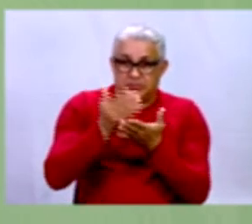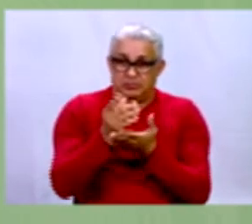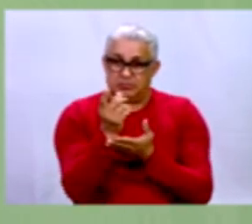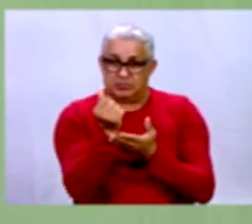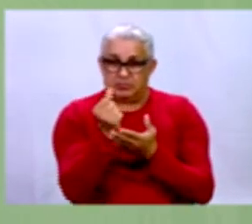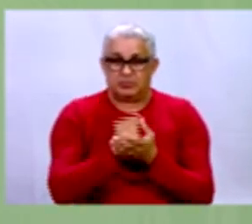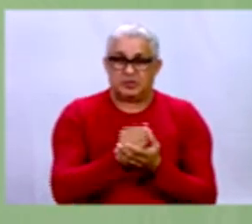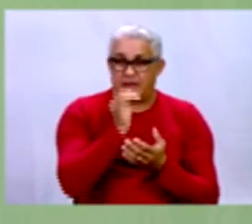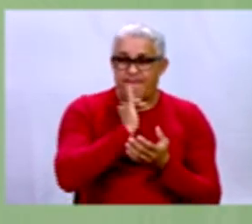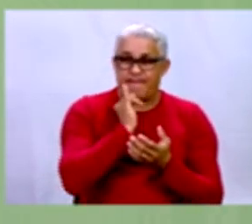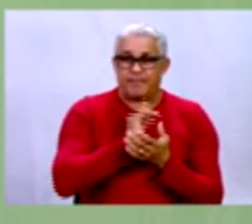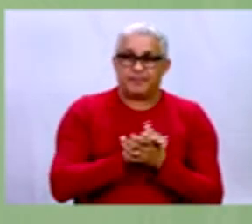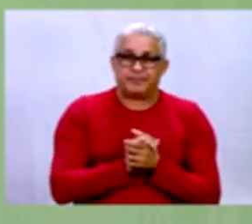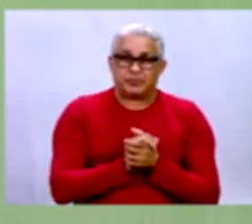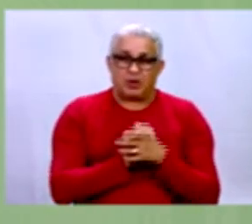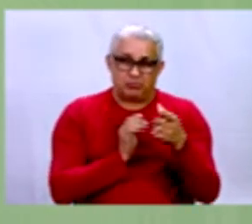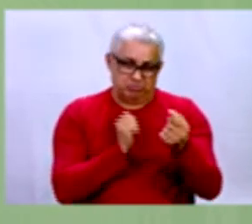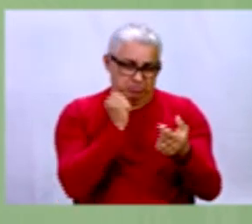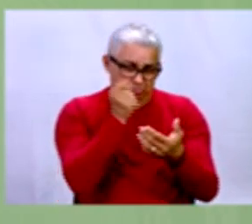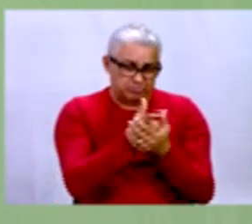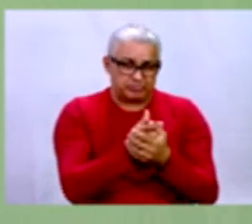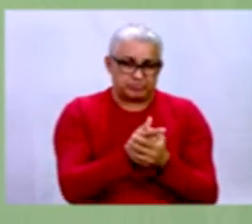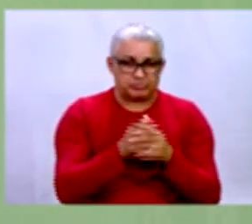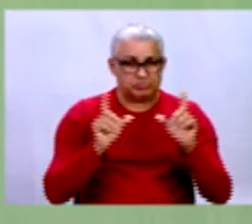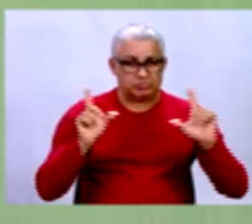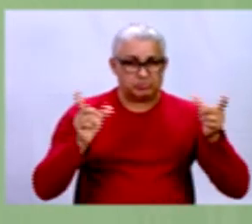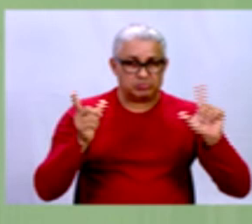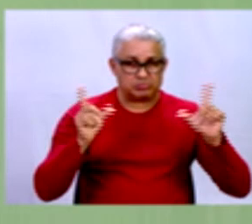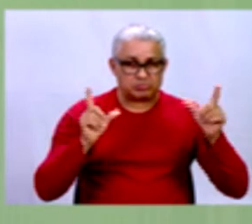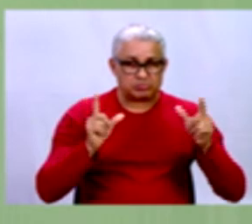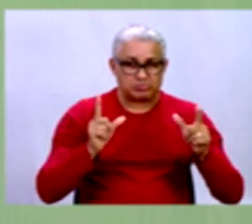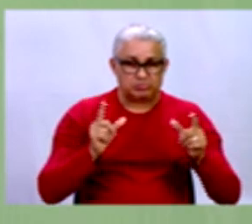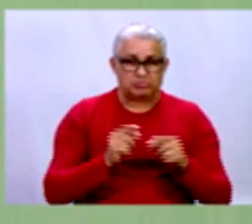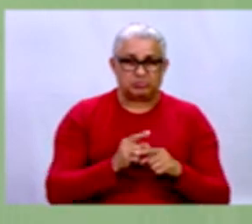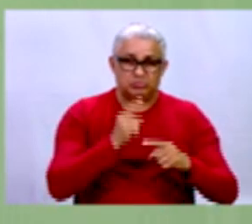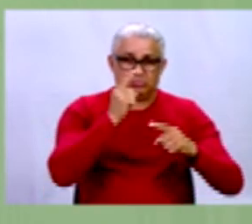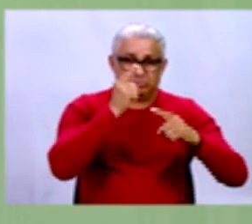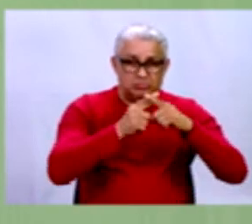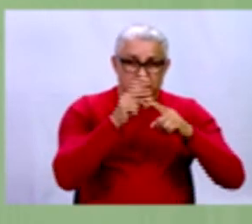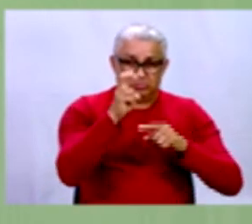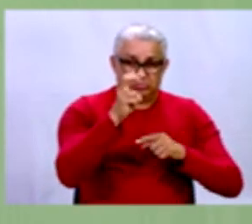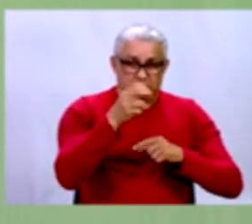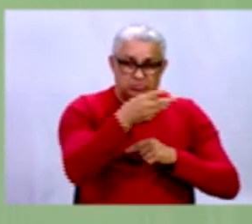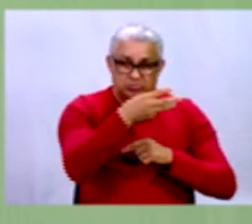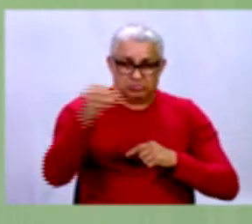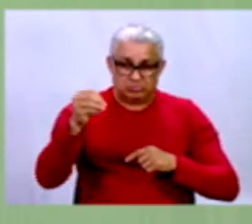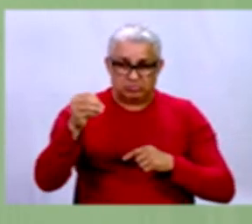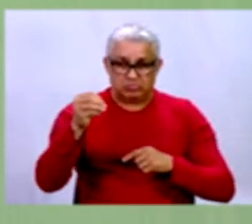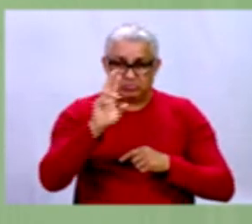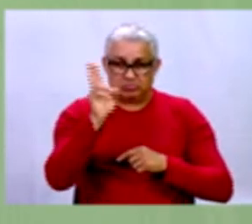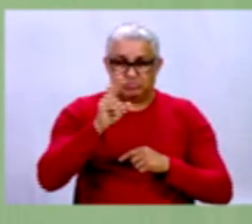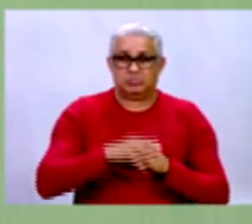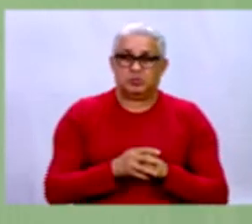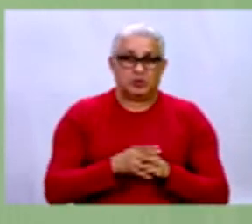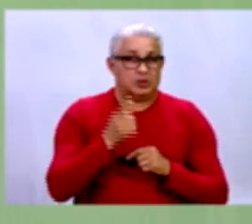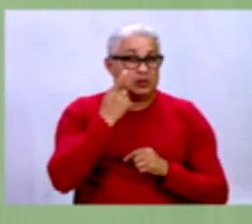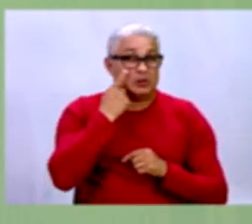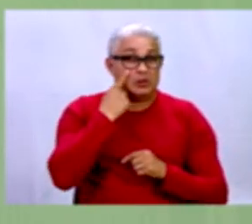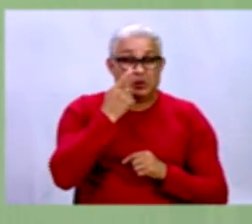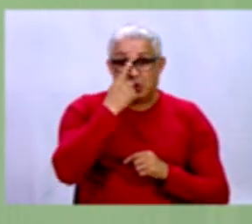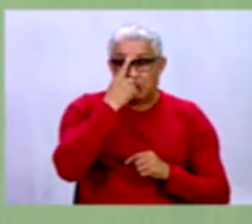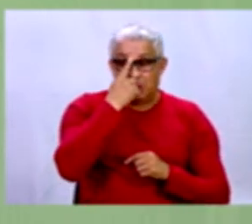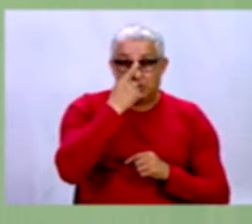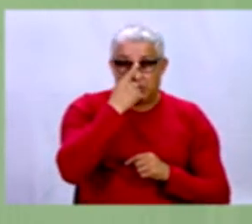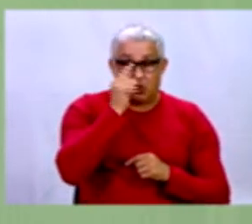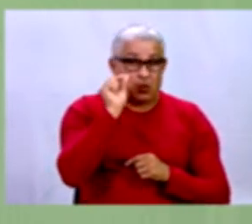Então vamos ao exemplo aqui. Você comprou um televisor em 5 parcelas de R$300. Vamos se atentar aos